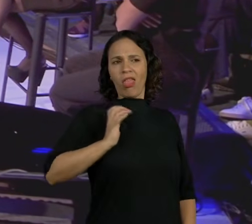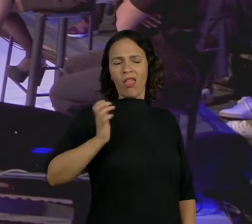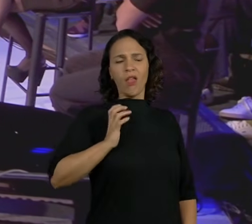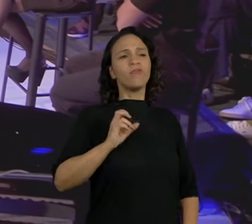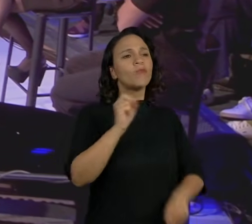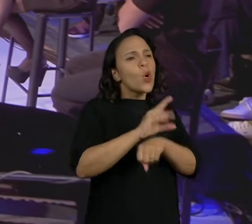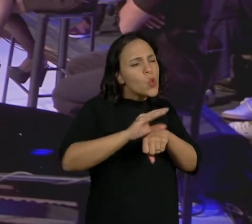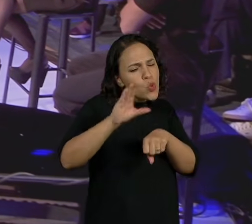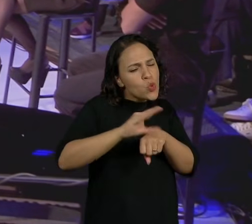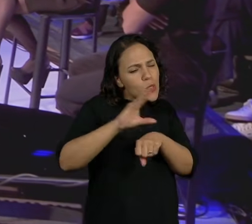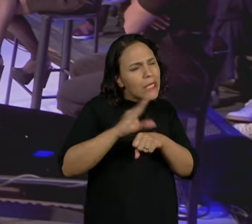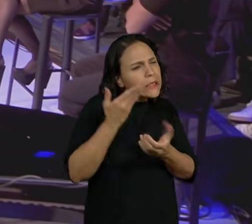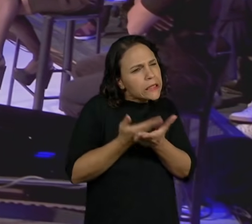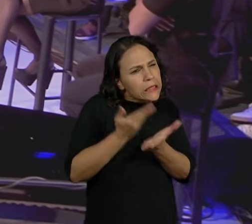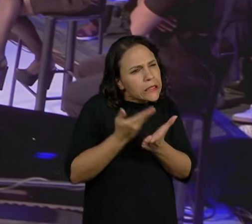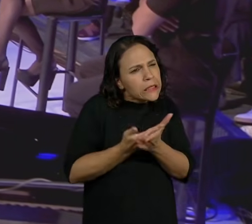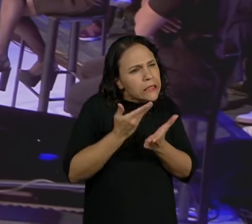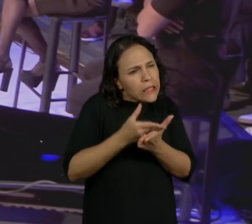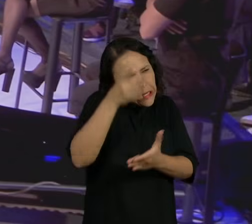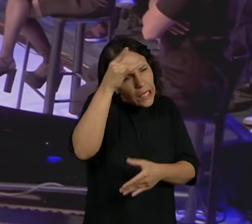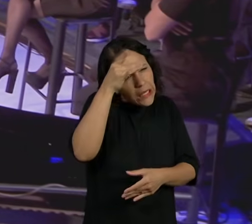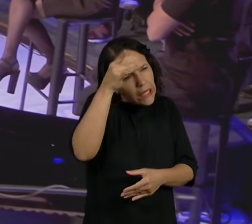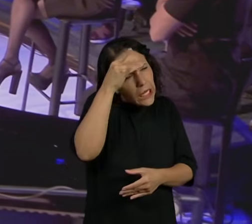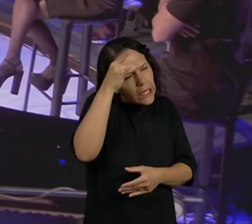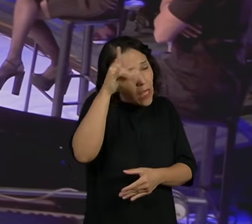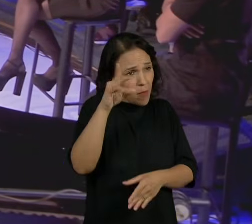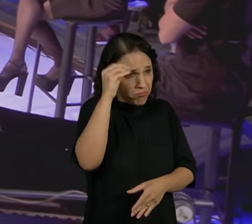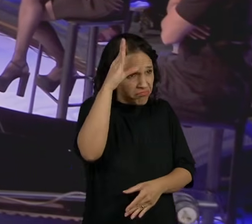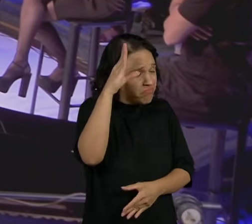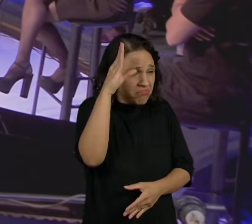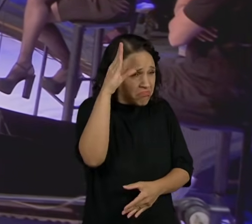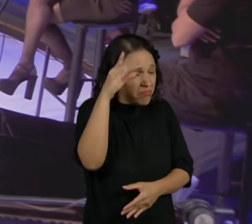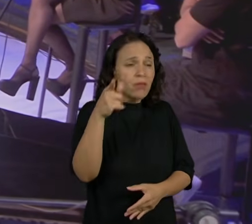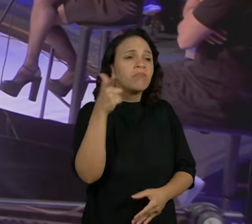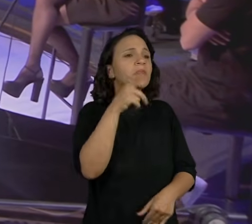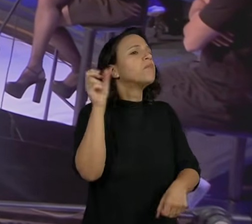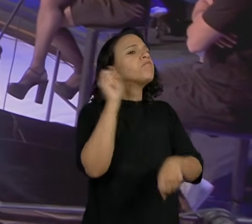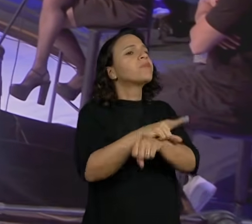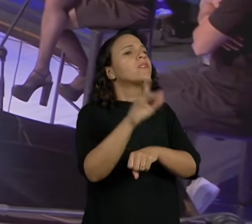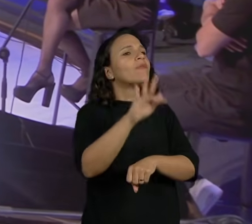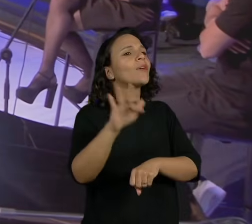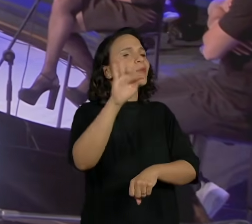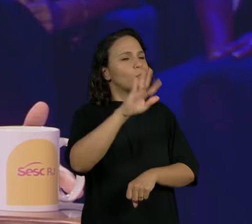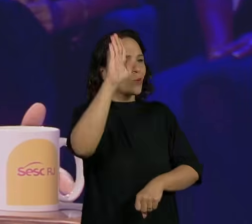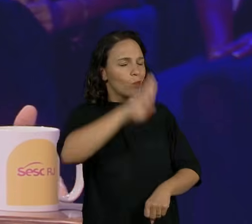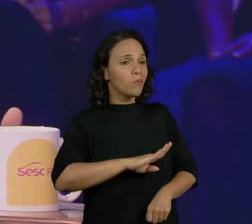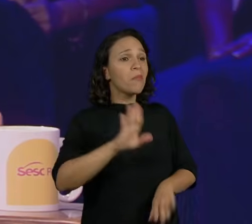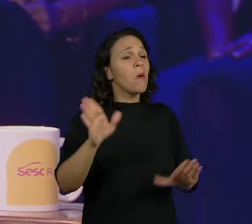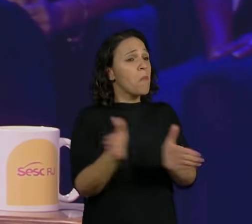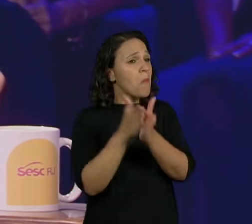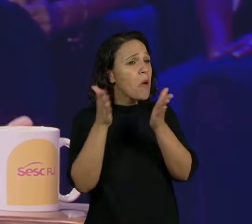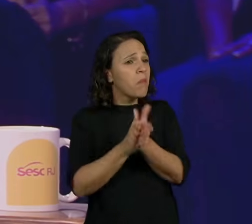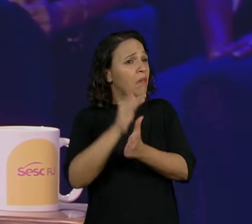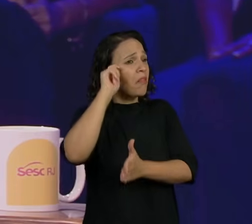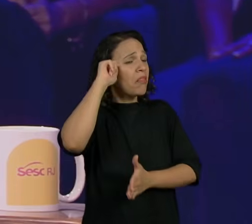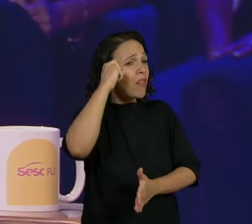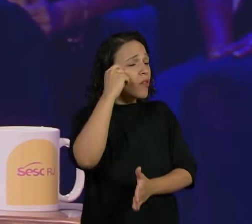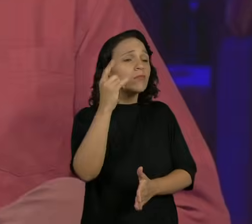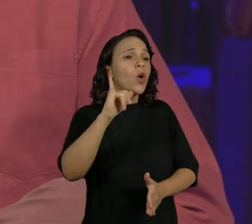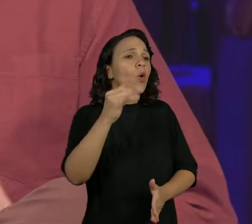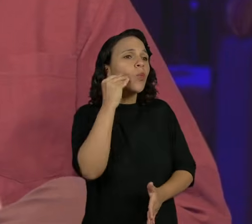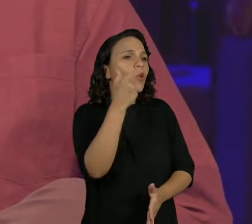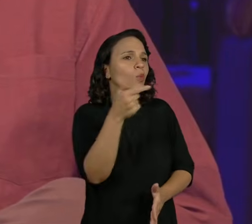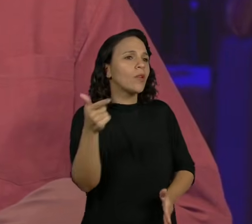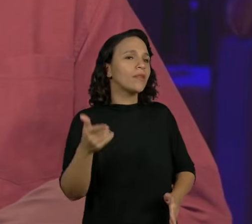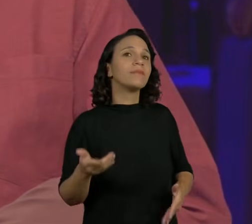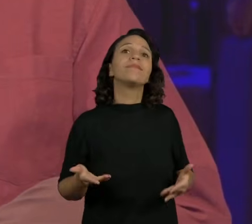se preparava para o decoreba, que não significa conhecimento, e aí ele entrava. E o pobre, né, e o negro, principalmente, não tinham condições de fazer isso.